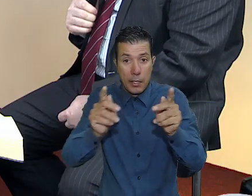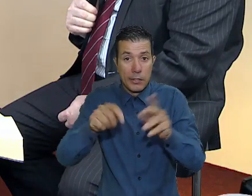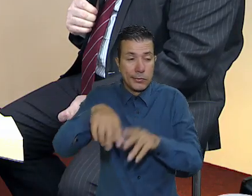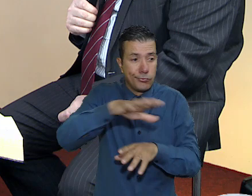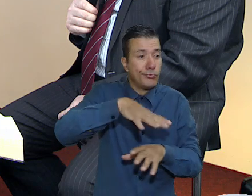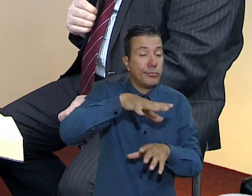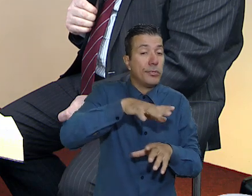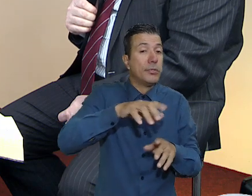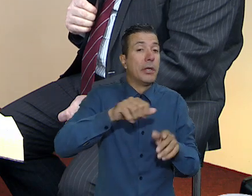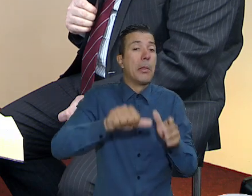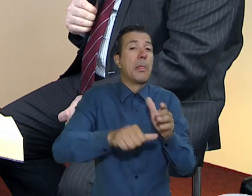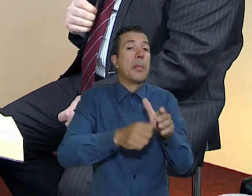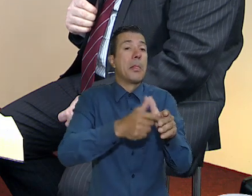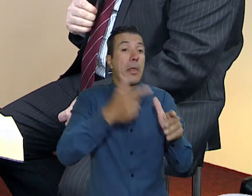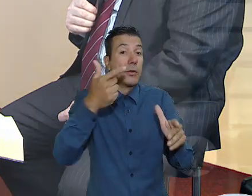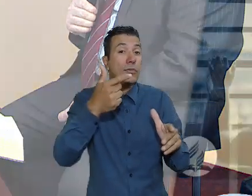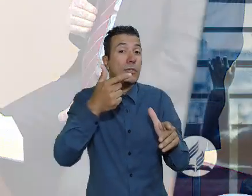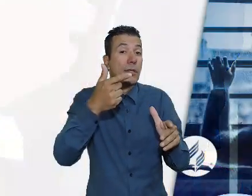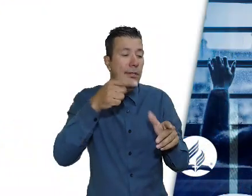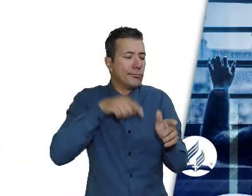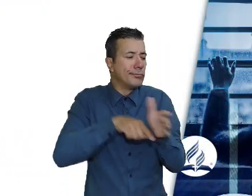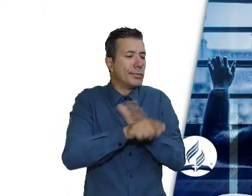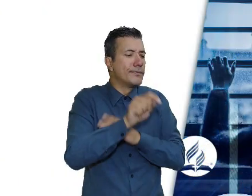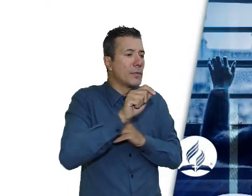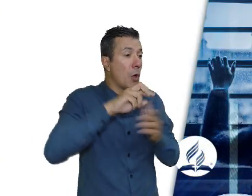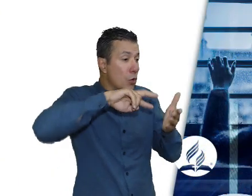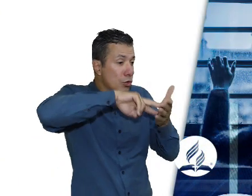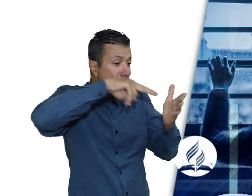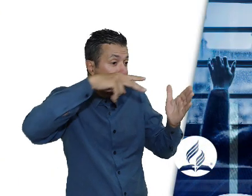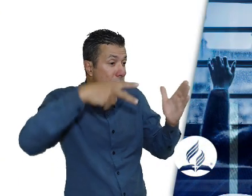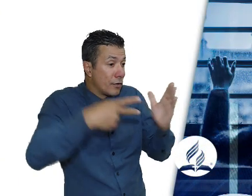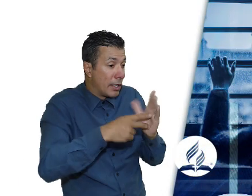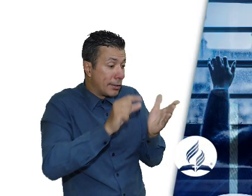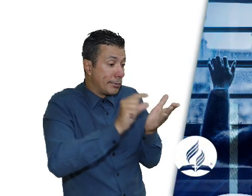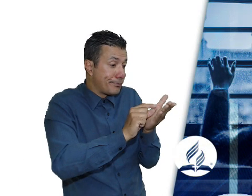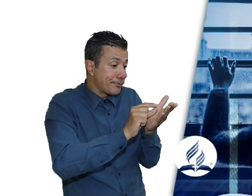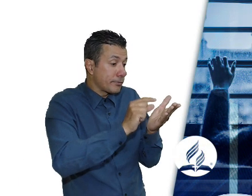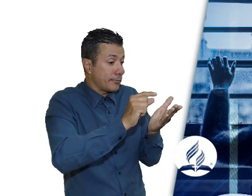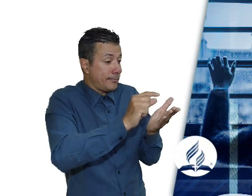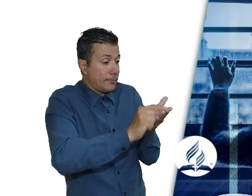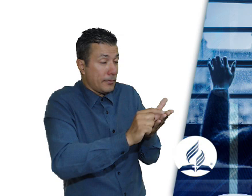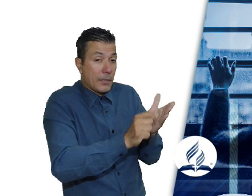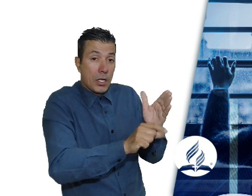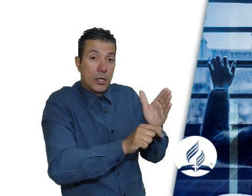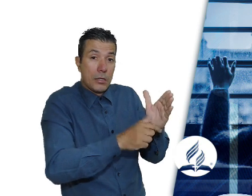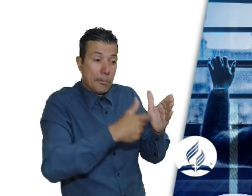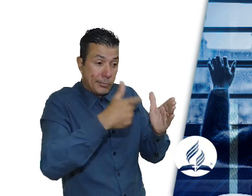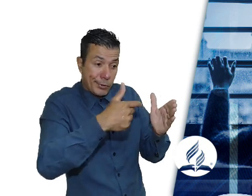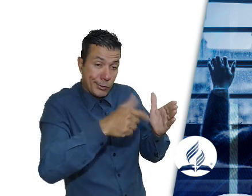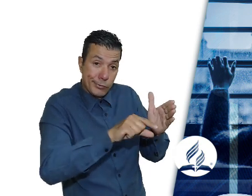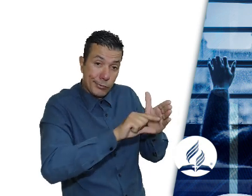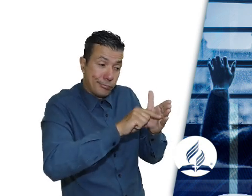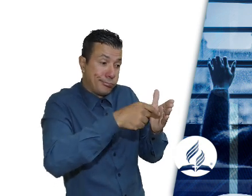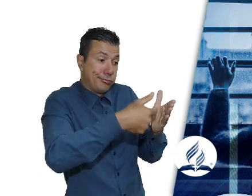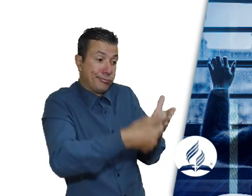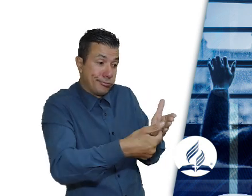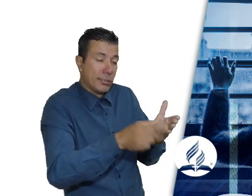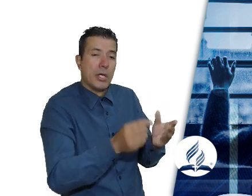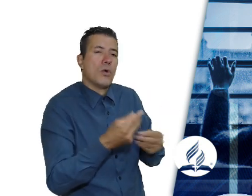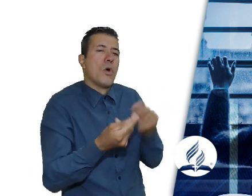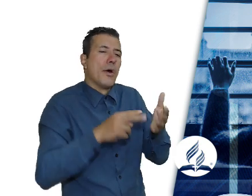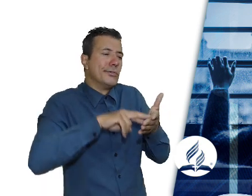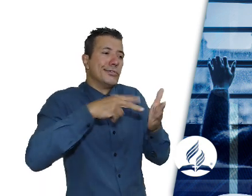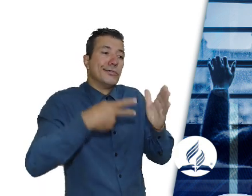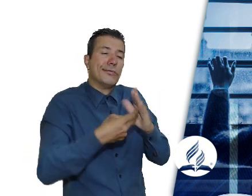agora, a segunda pergunta, pastor Alexandre, qual o significado do segundo selo e que permissão foi dada ao seu cavaleiro? O senhor pode nos